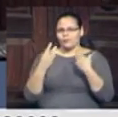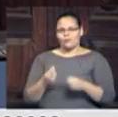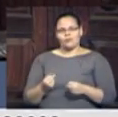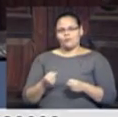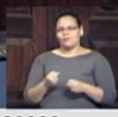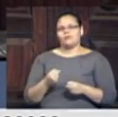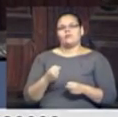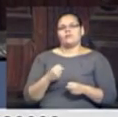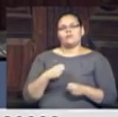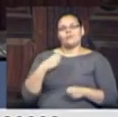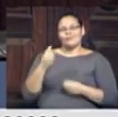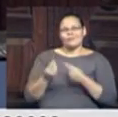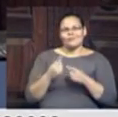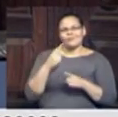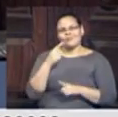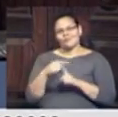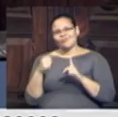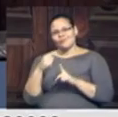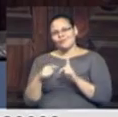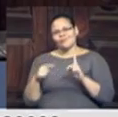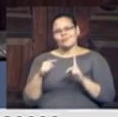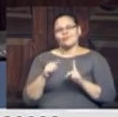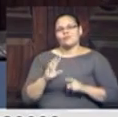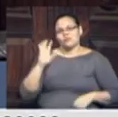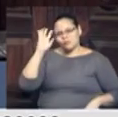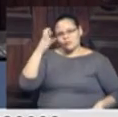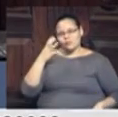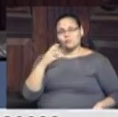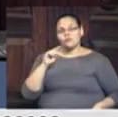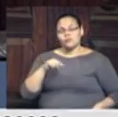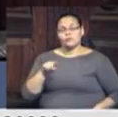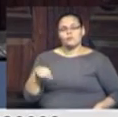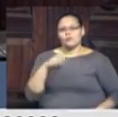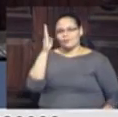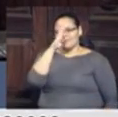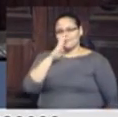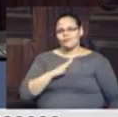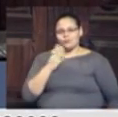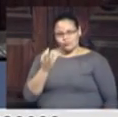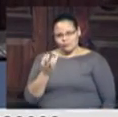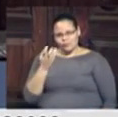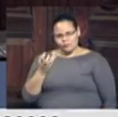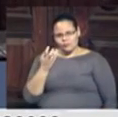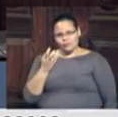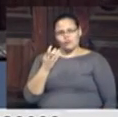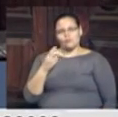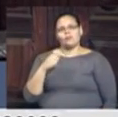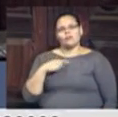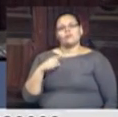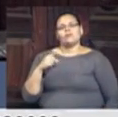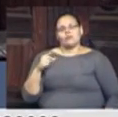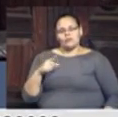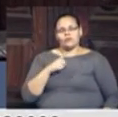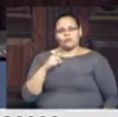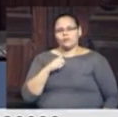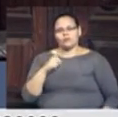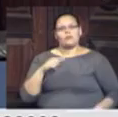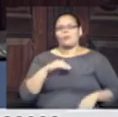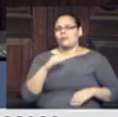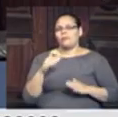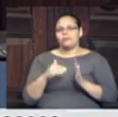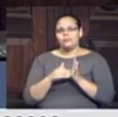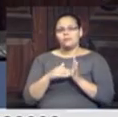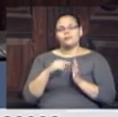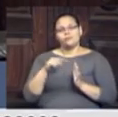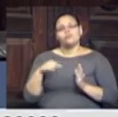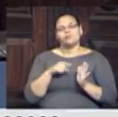mais meias medidas e nem meias palavras. A sociedade brasileira quer que exista todas as condições para